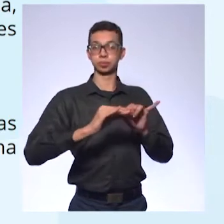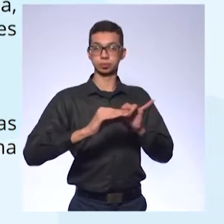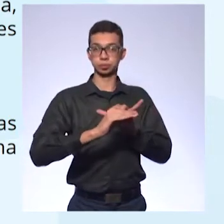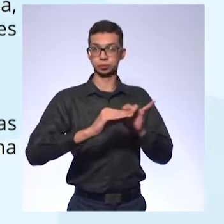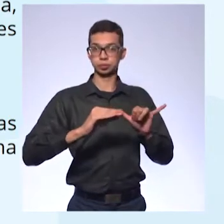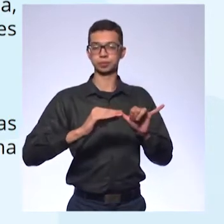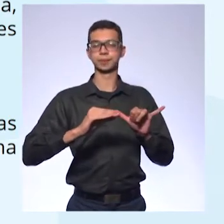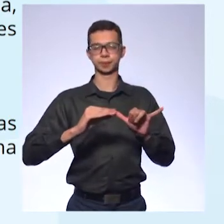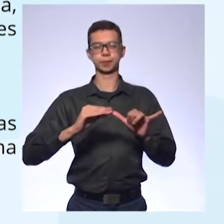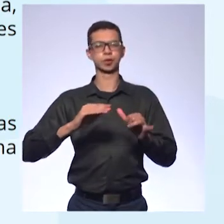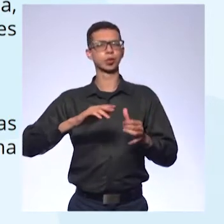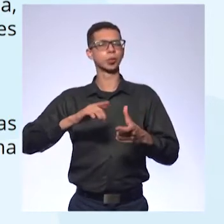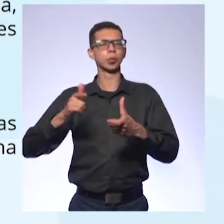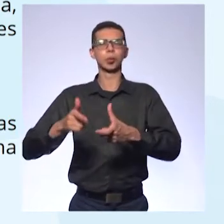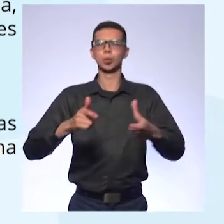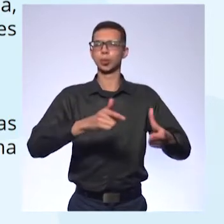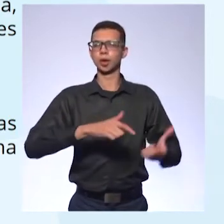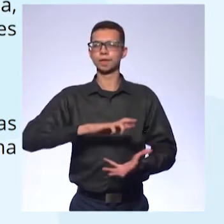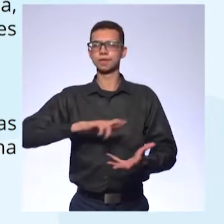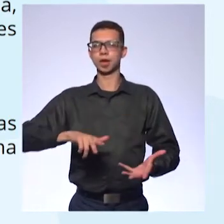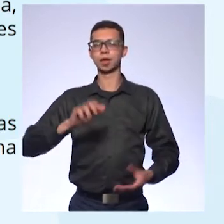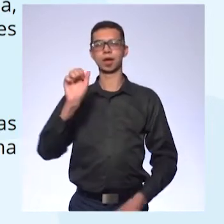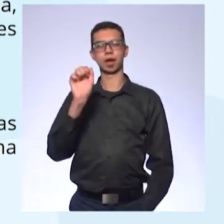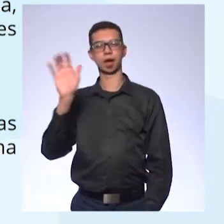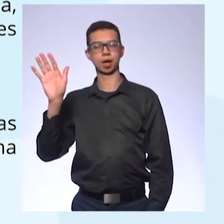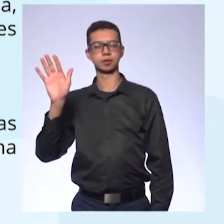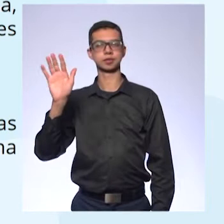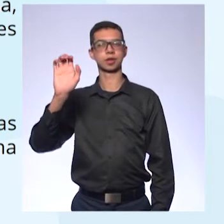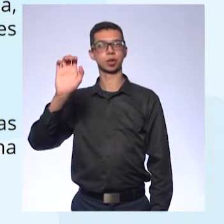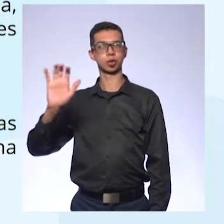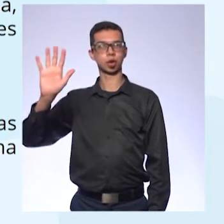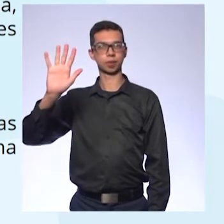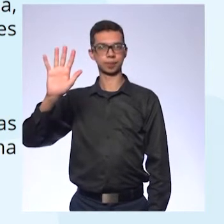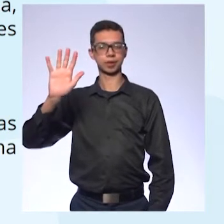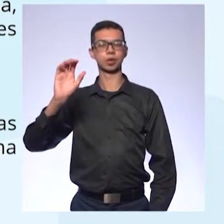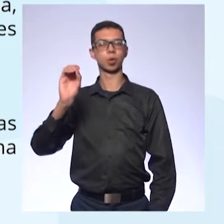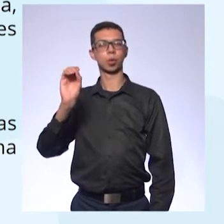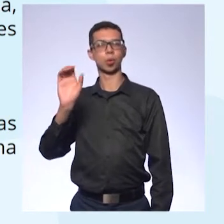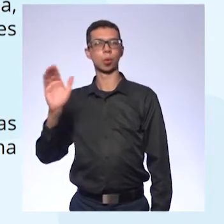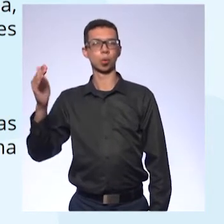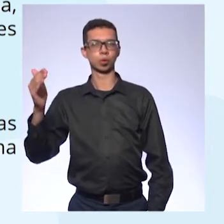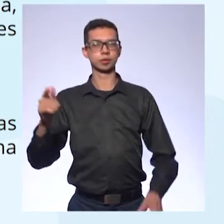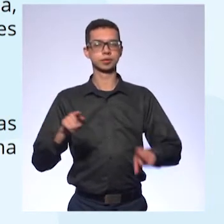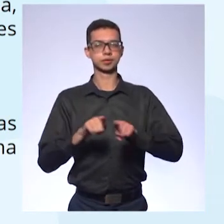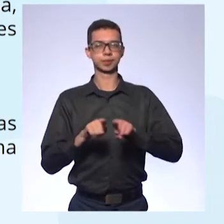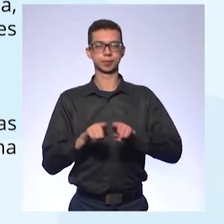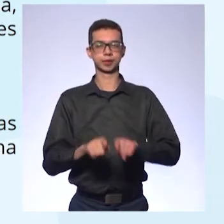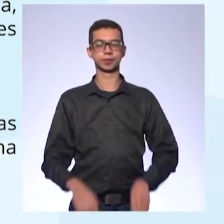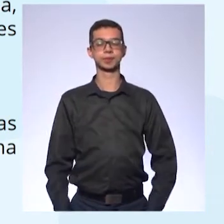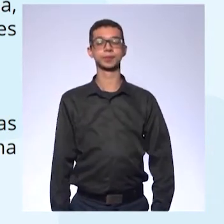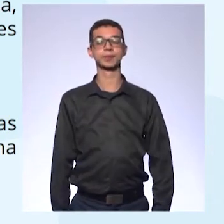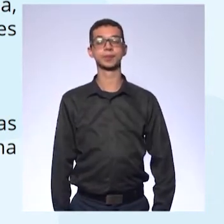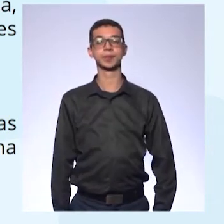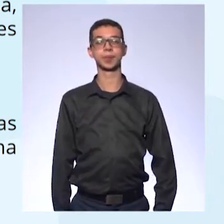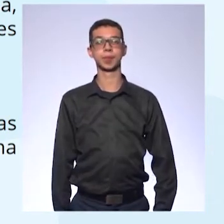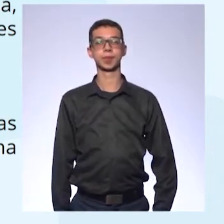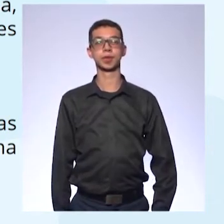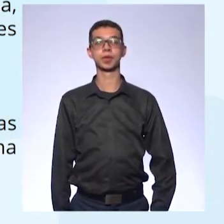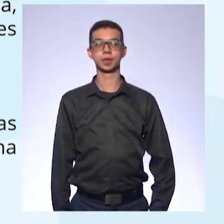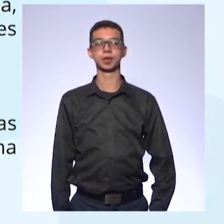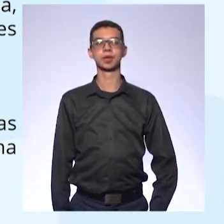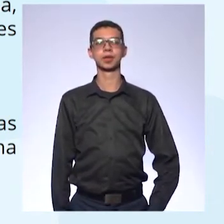unidade temática é Mundo do Trabalho e o objeto de conhecimento é diversidade ambiental e as transformações